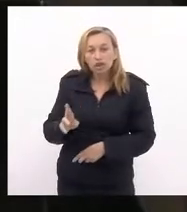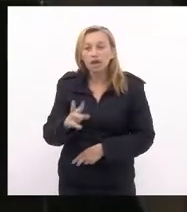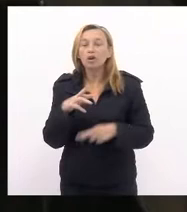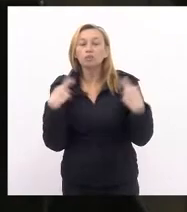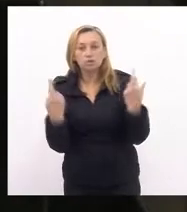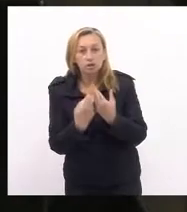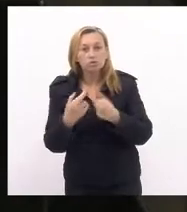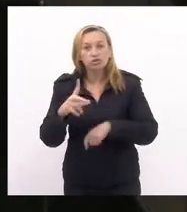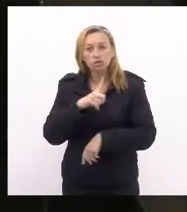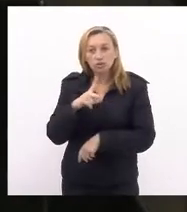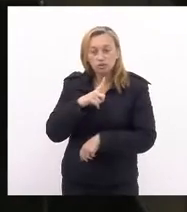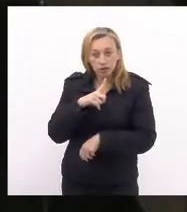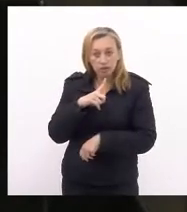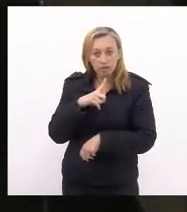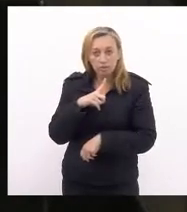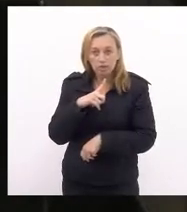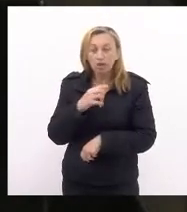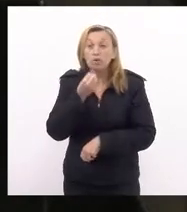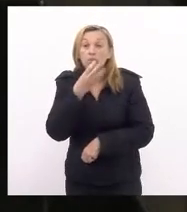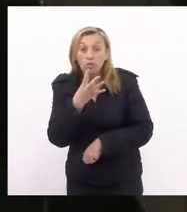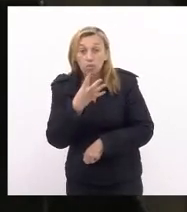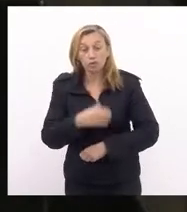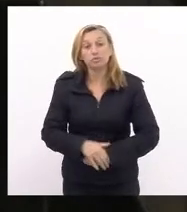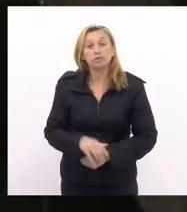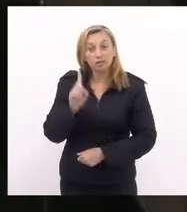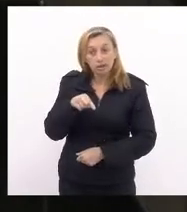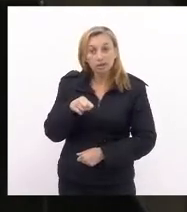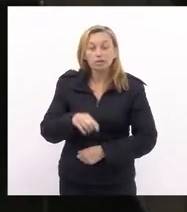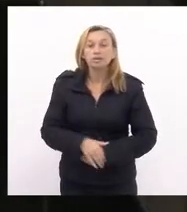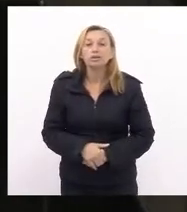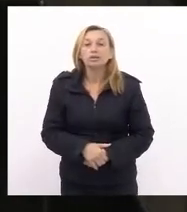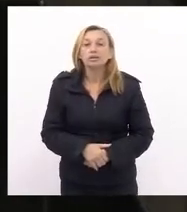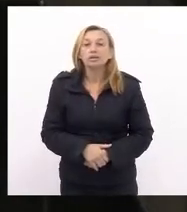né, muito fechamento, muito boa aquela reunião.